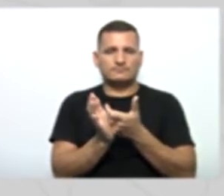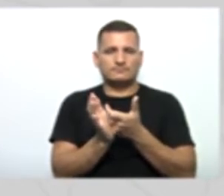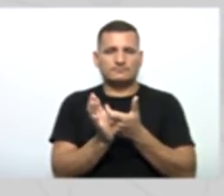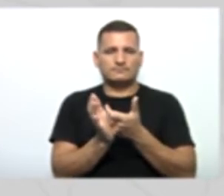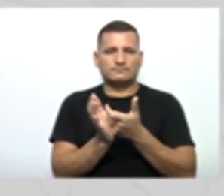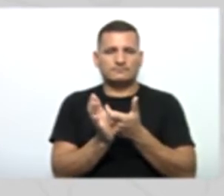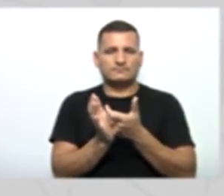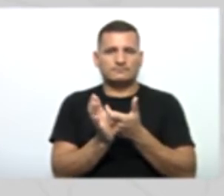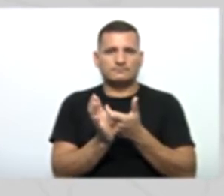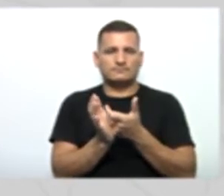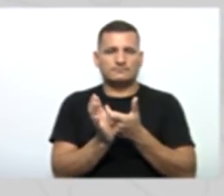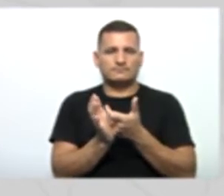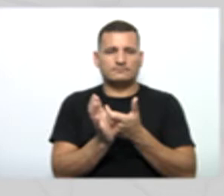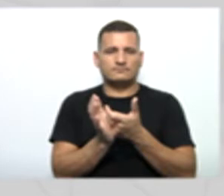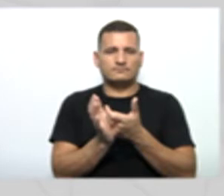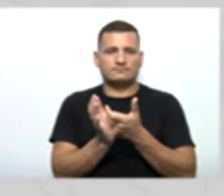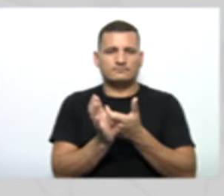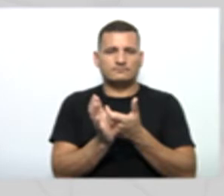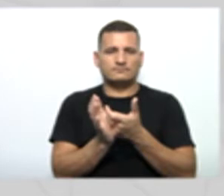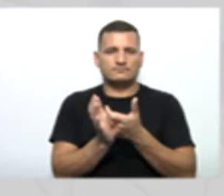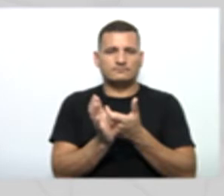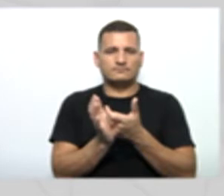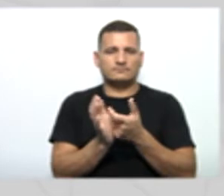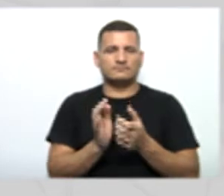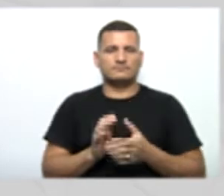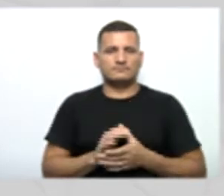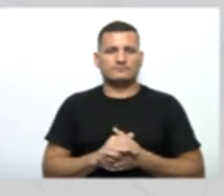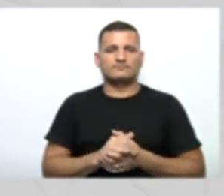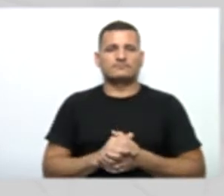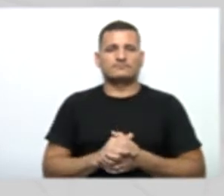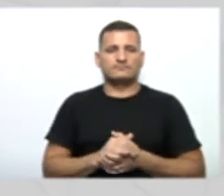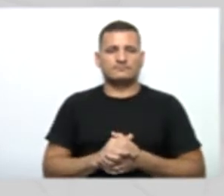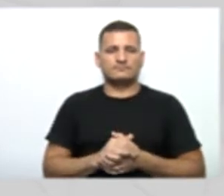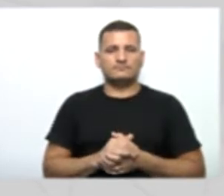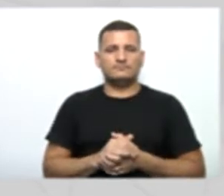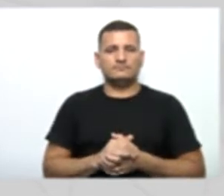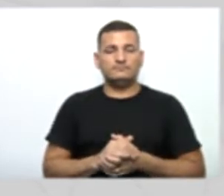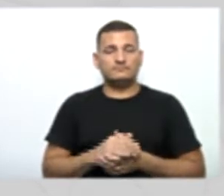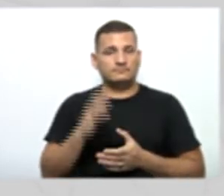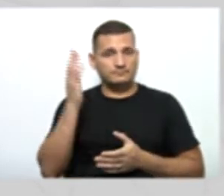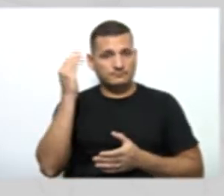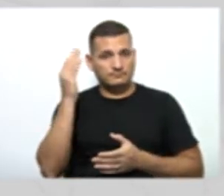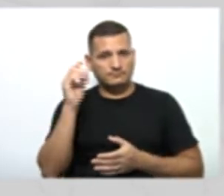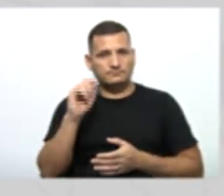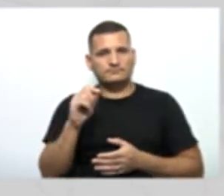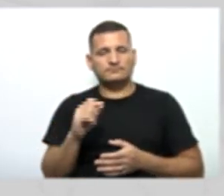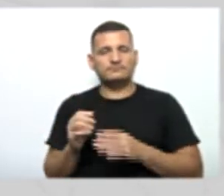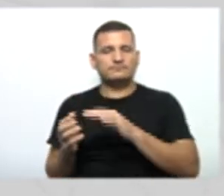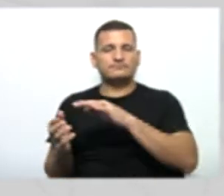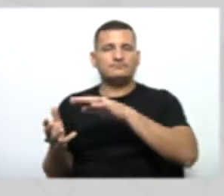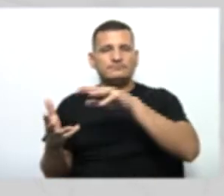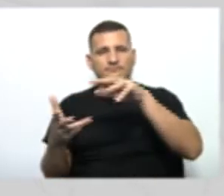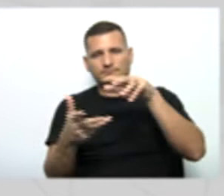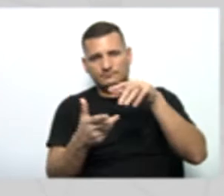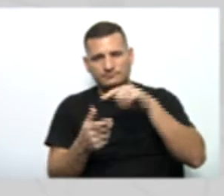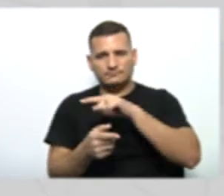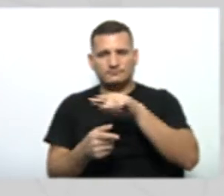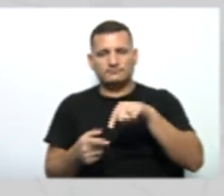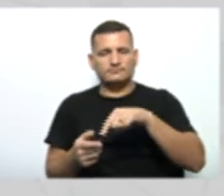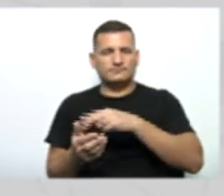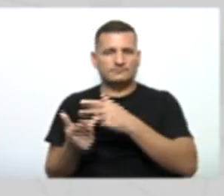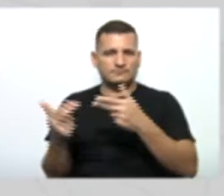lá. Aqui, ó. Sabemos que o mundo real é repleto de coisas, né?